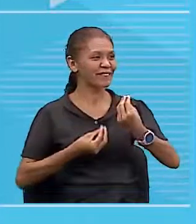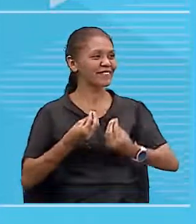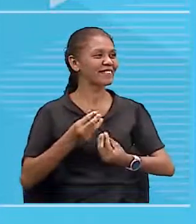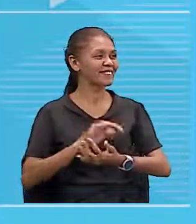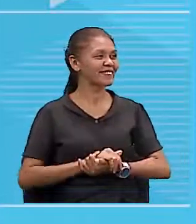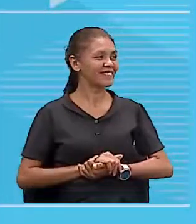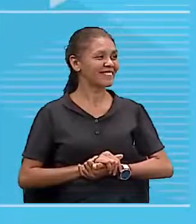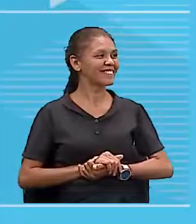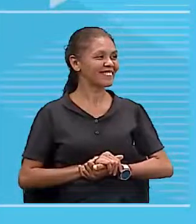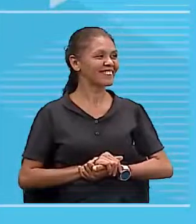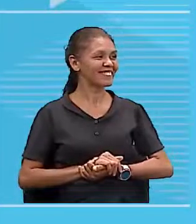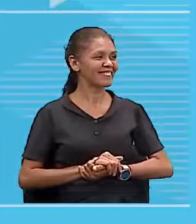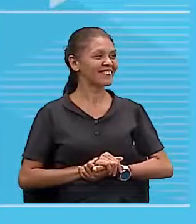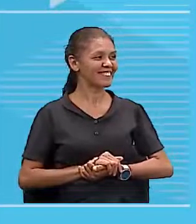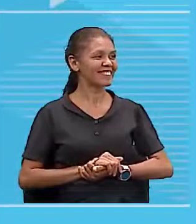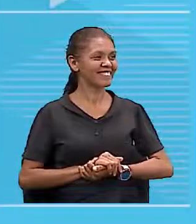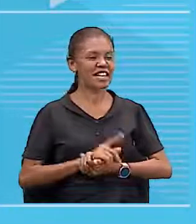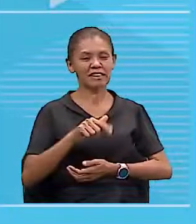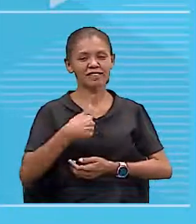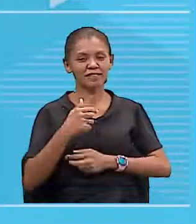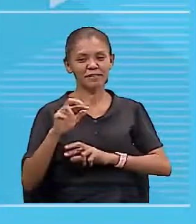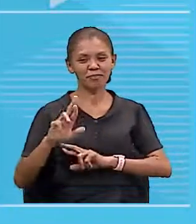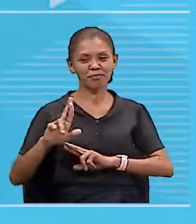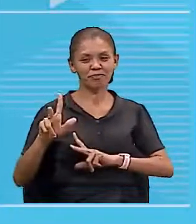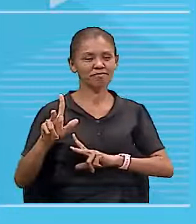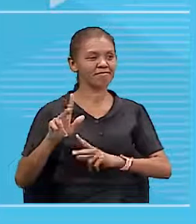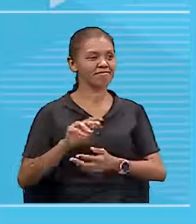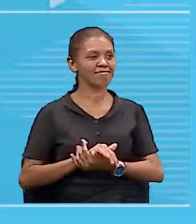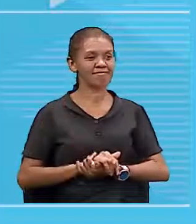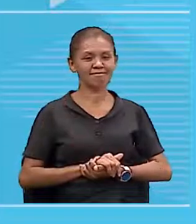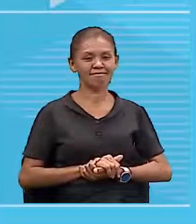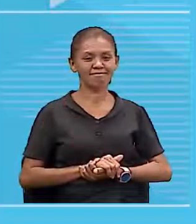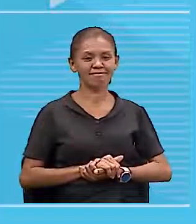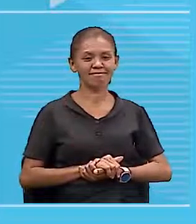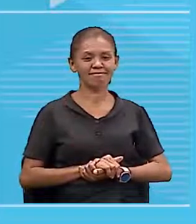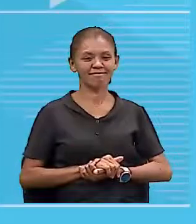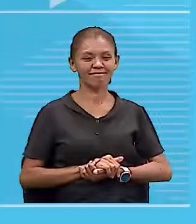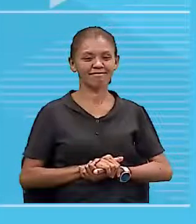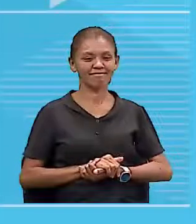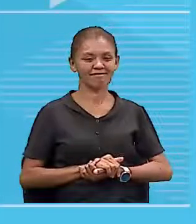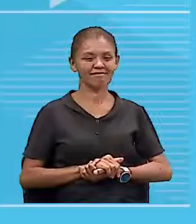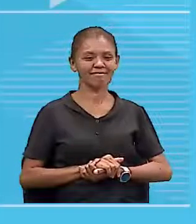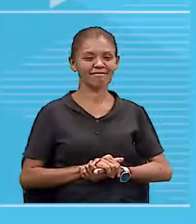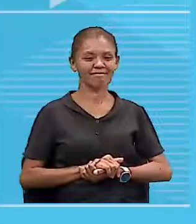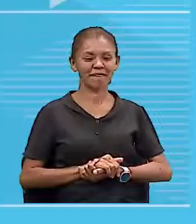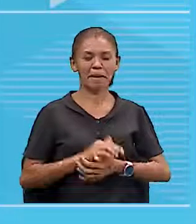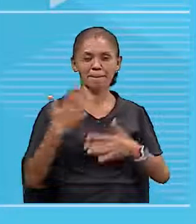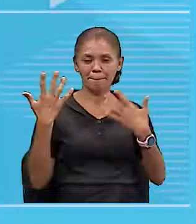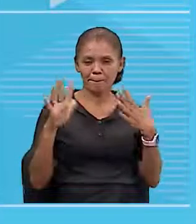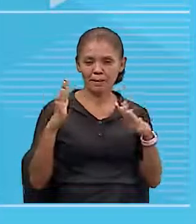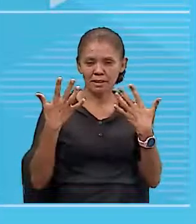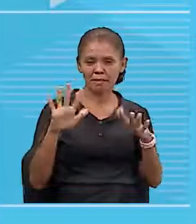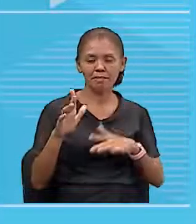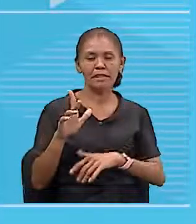nós somos da Galáxia de Andrômeda nós somos diferentes letra B muito bem Jennifer muito bem Noeli show